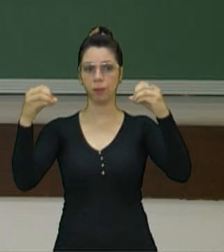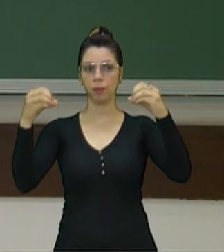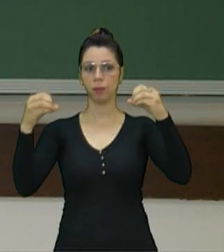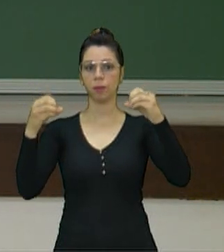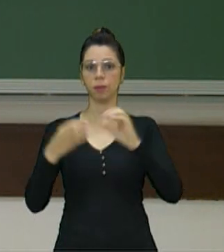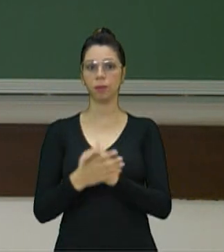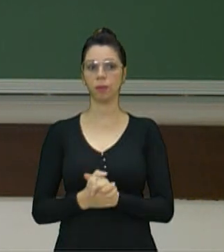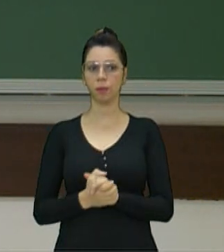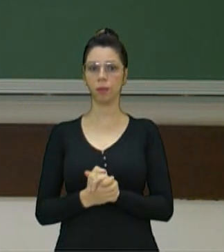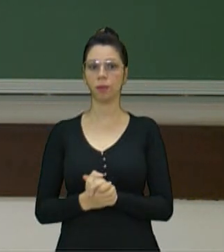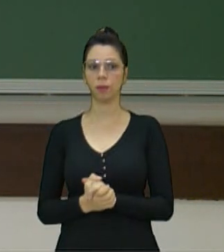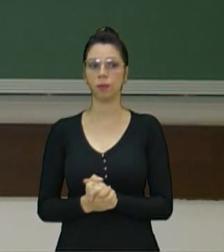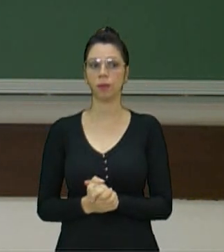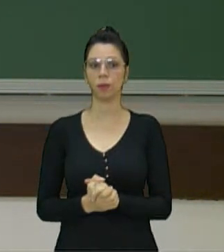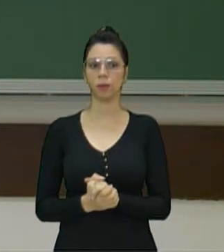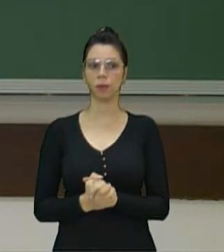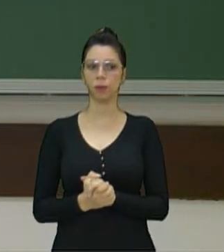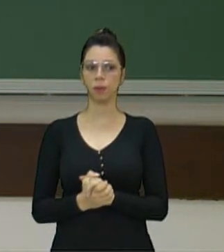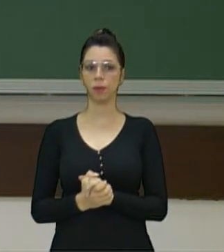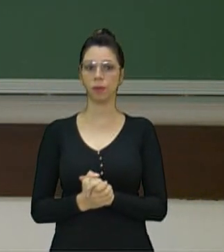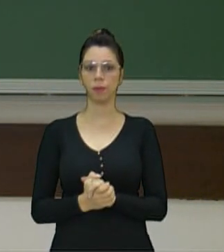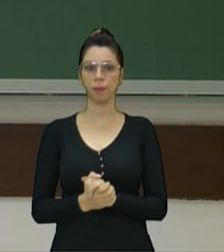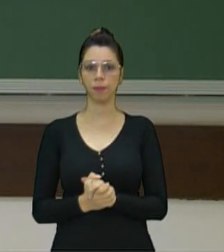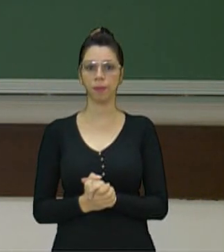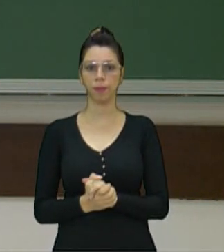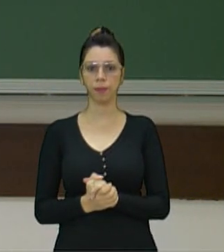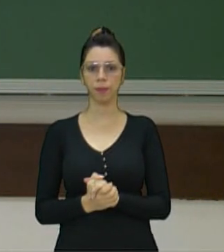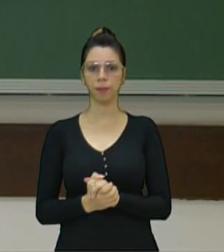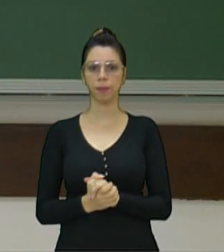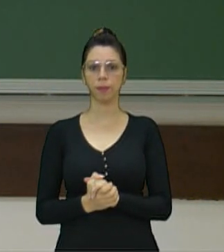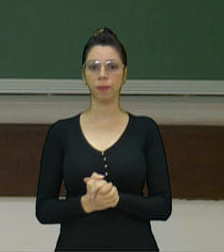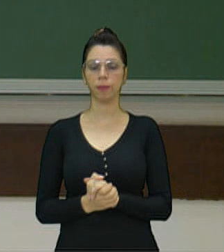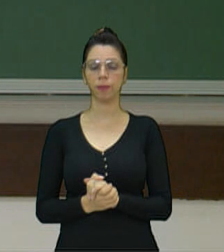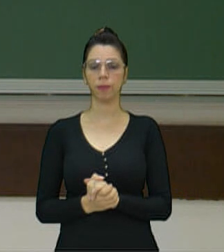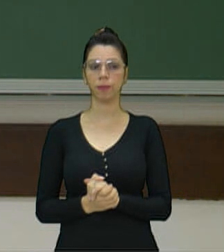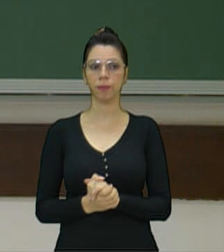retornando, uma célula inicial se dividindo em duas,